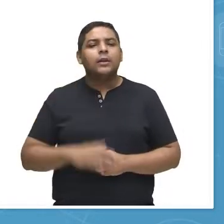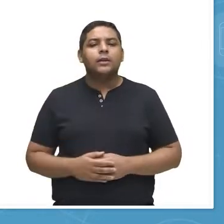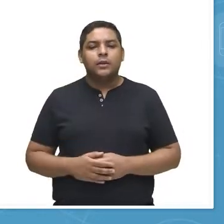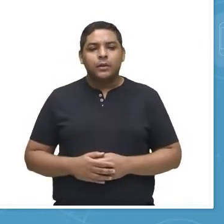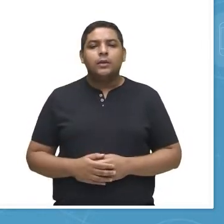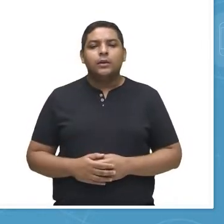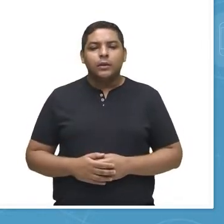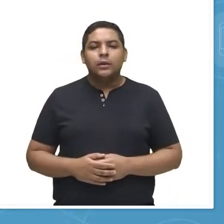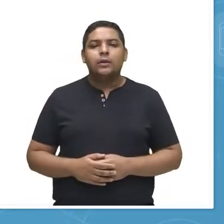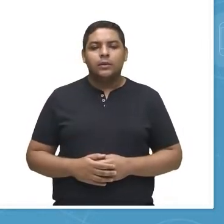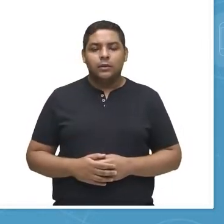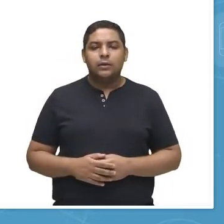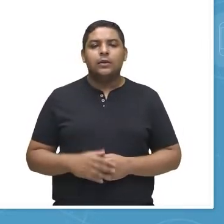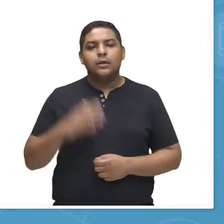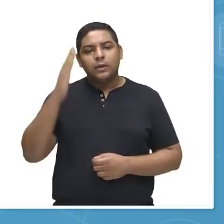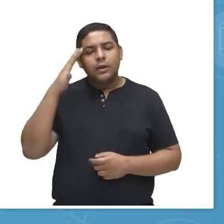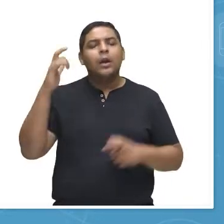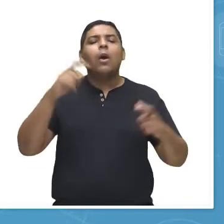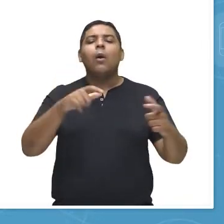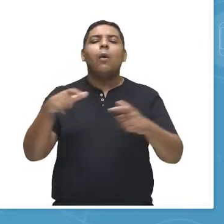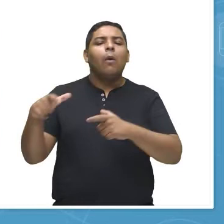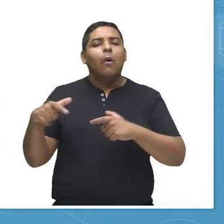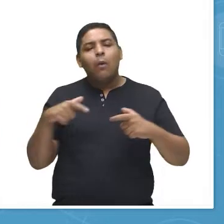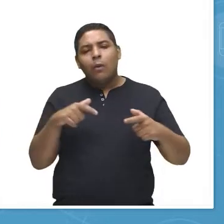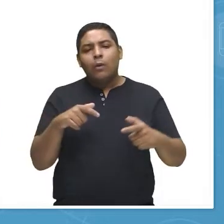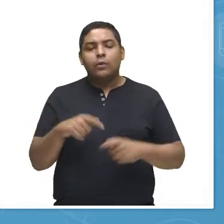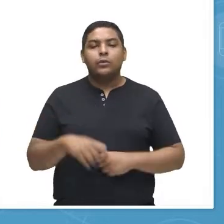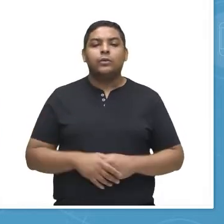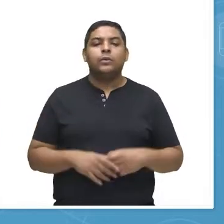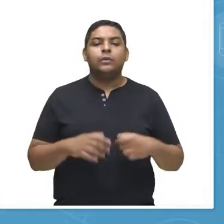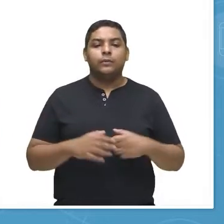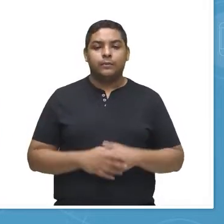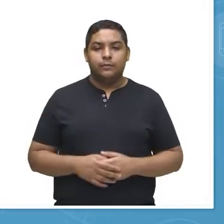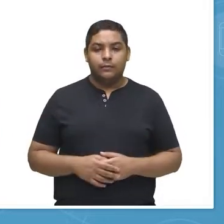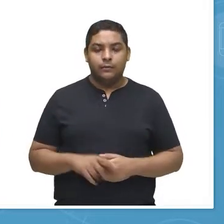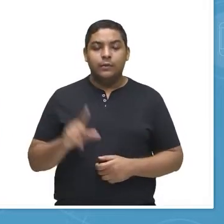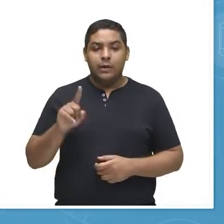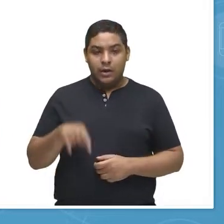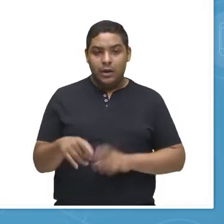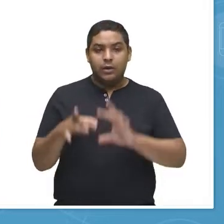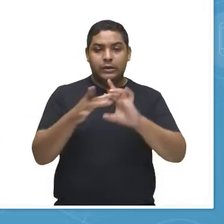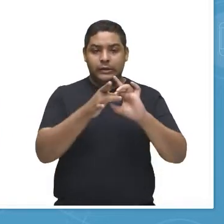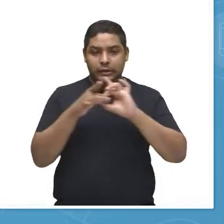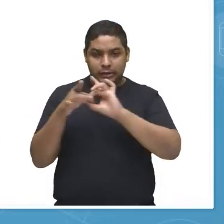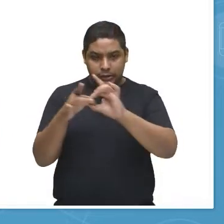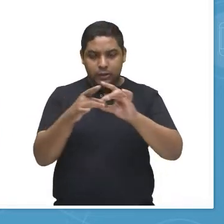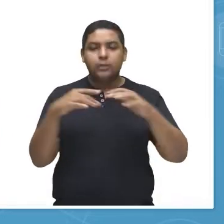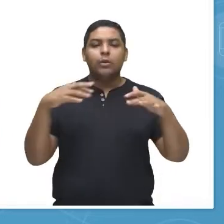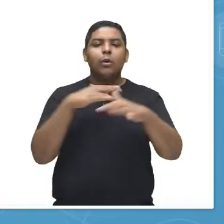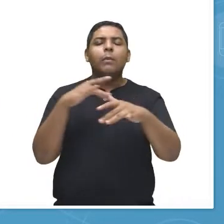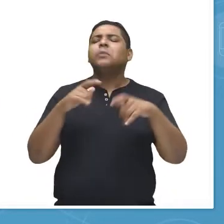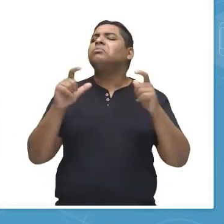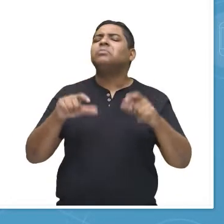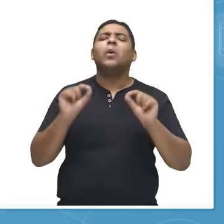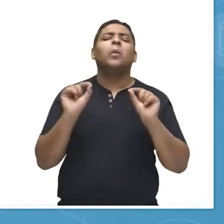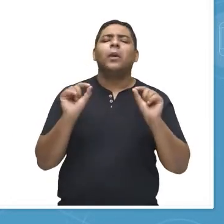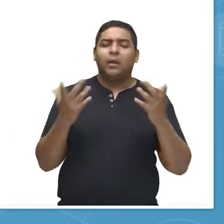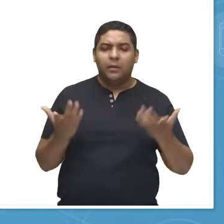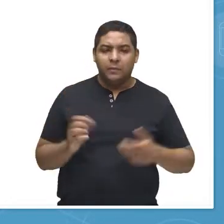sinal está chegando. Por quê? Porque hoje nós vamos falar sobre rede urbana. O que é uma rede urbana? Vamos